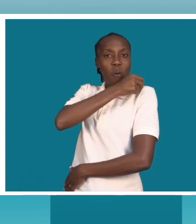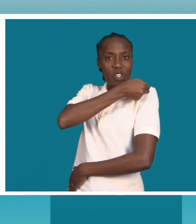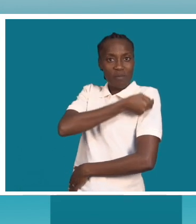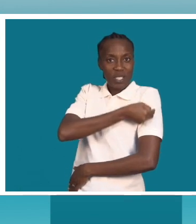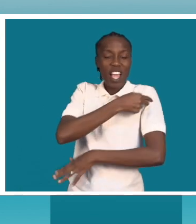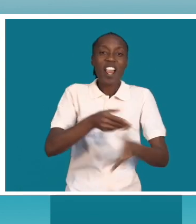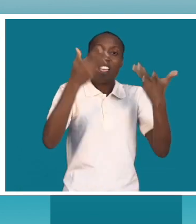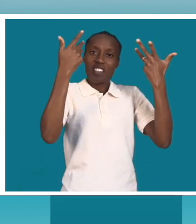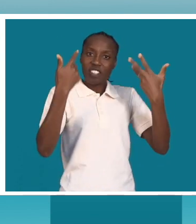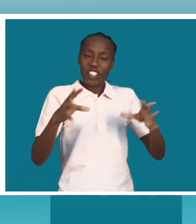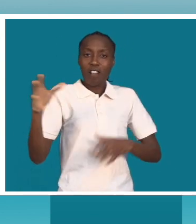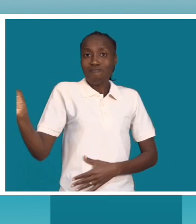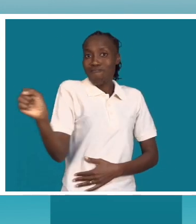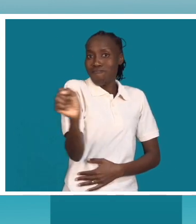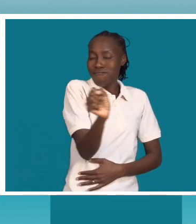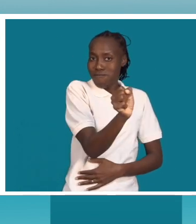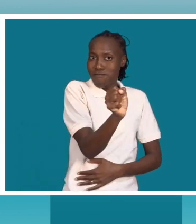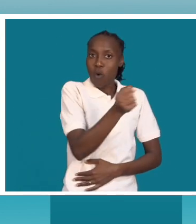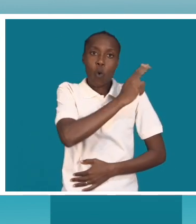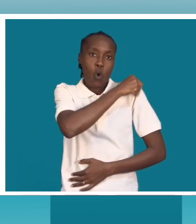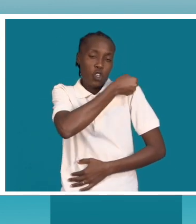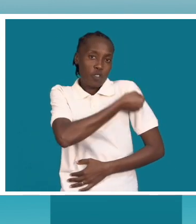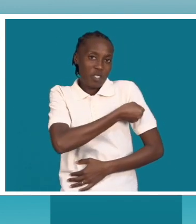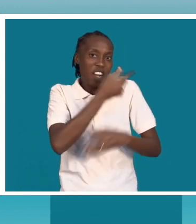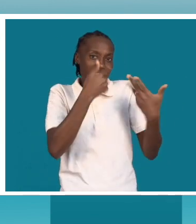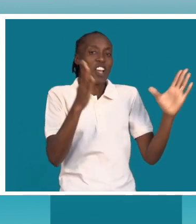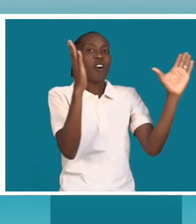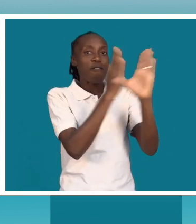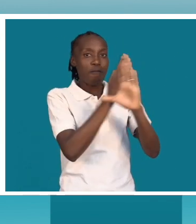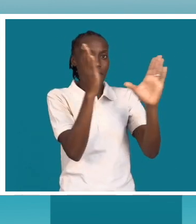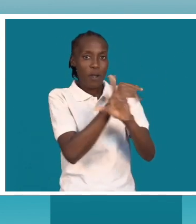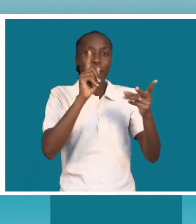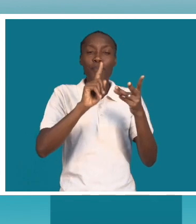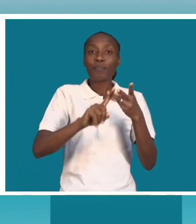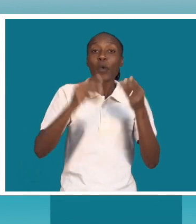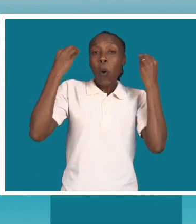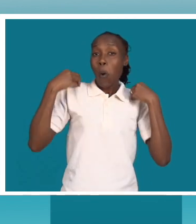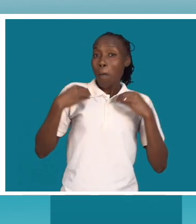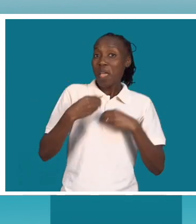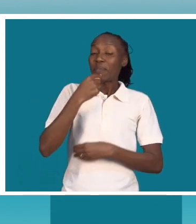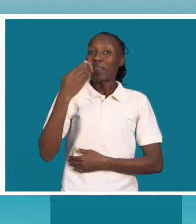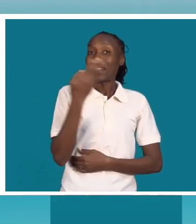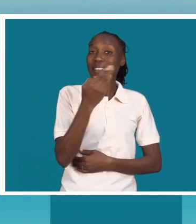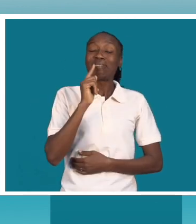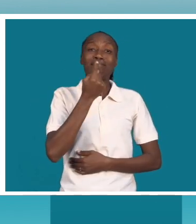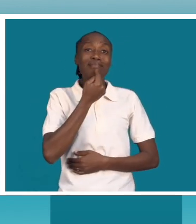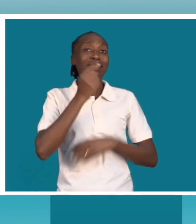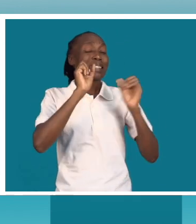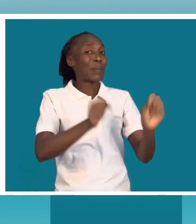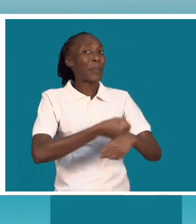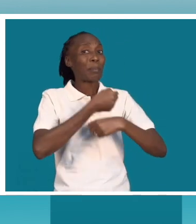e já foi conduzido até o hospital externo e os médicos disseram que não era